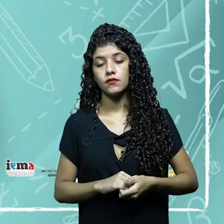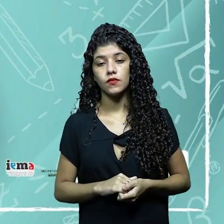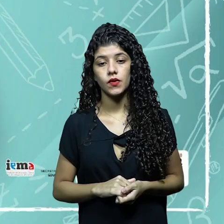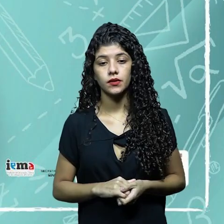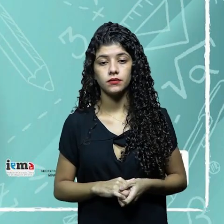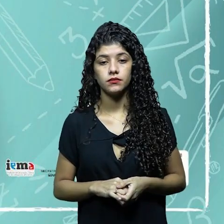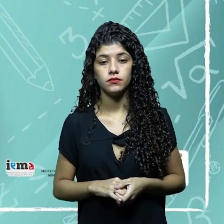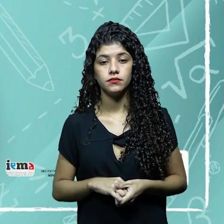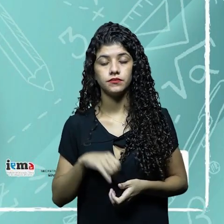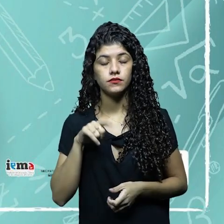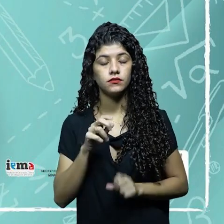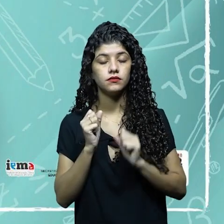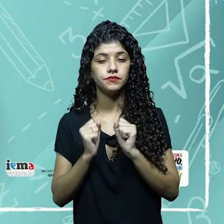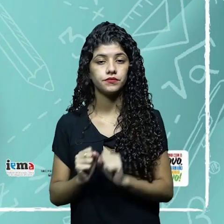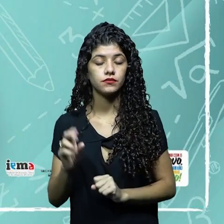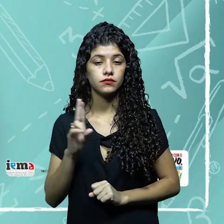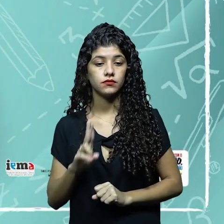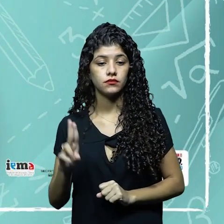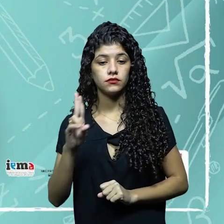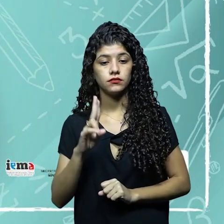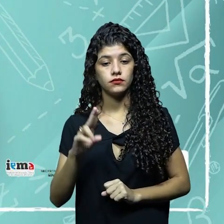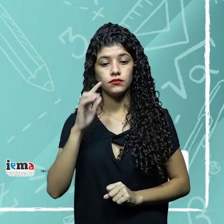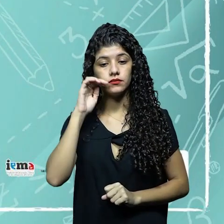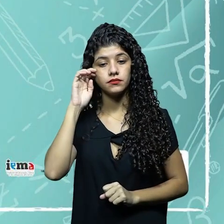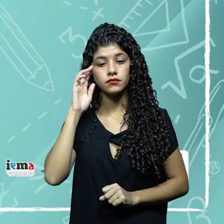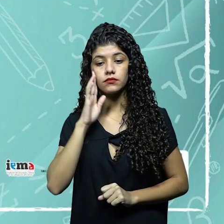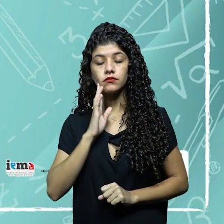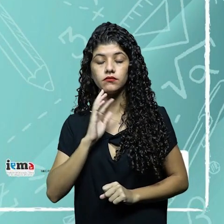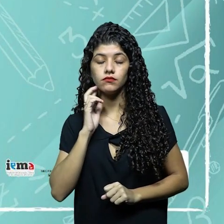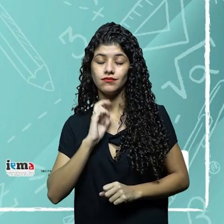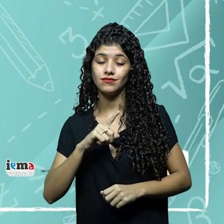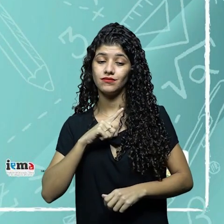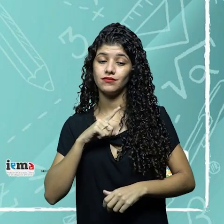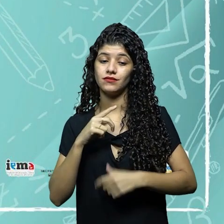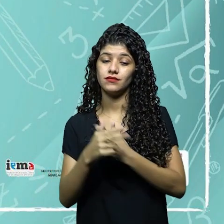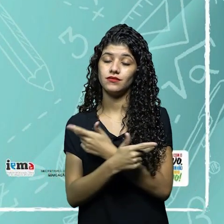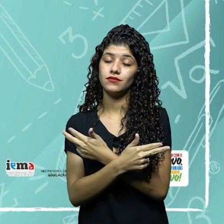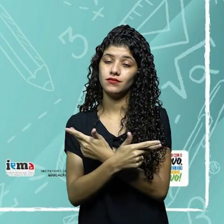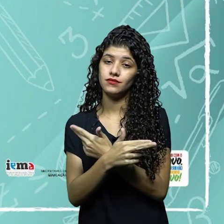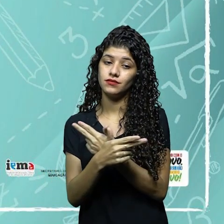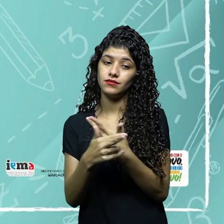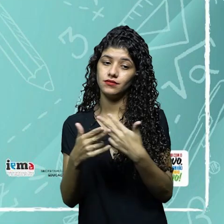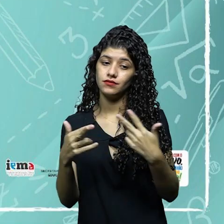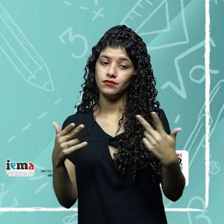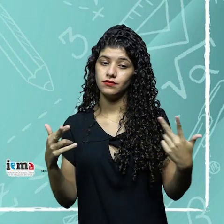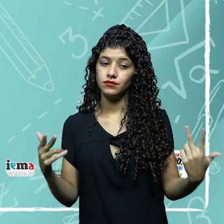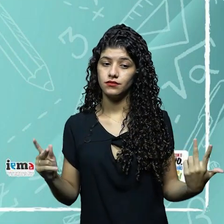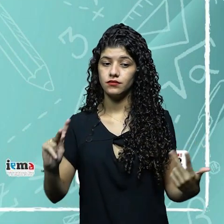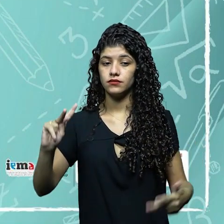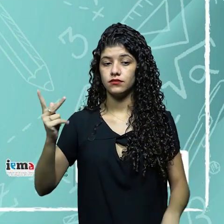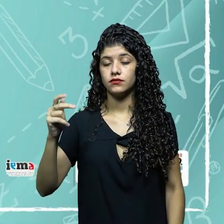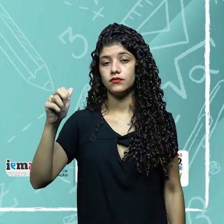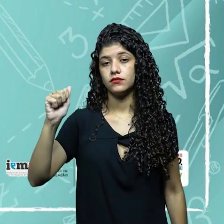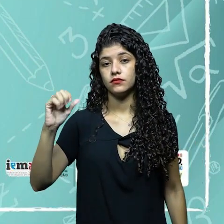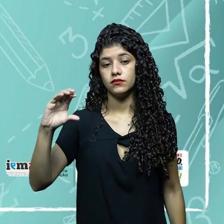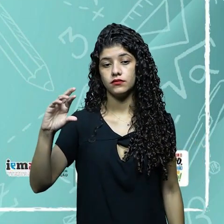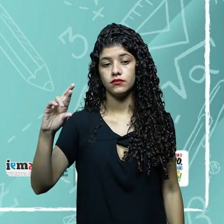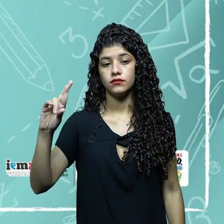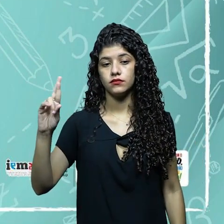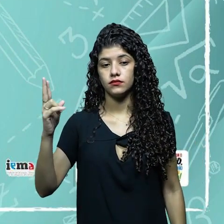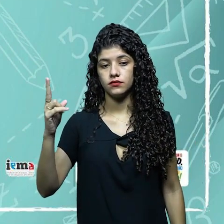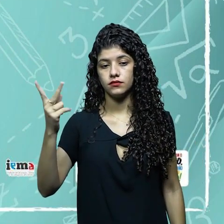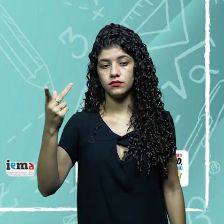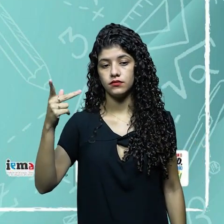daí você vai poder usar esse recurso. Então tem inúmeros tipos de achúrias, né? Você